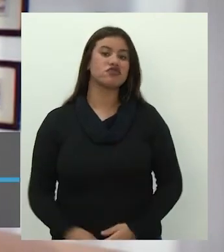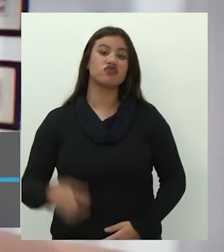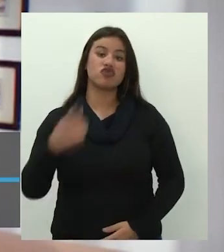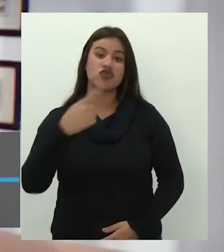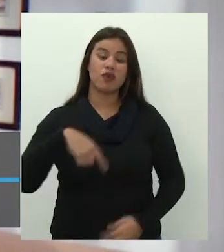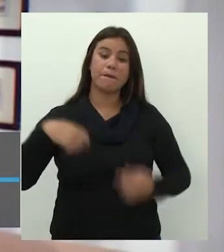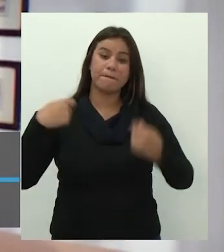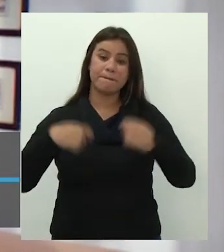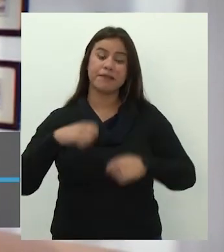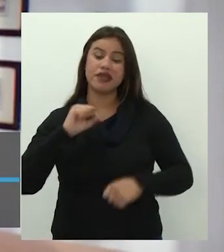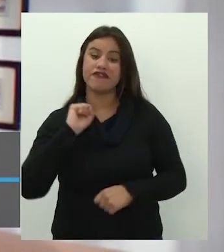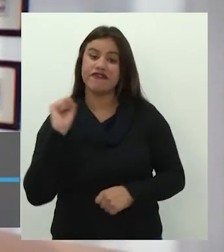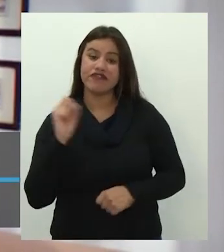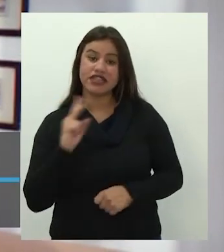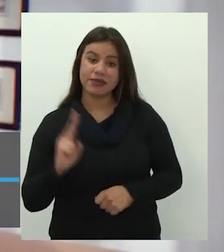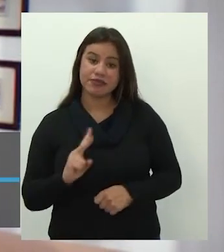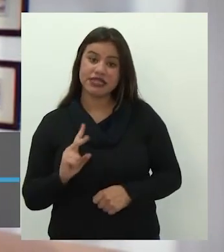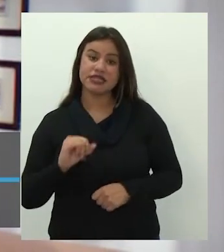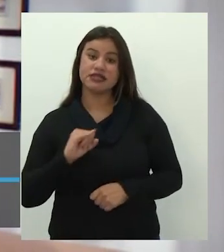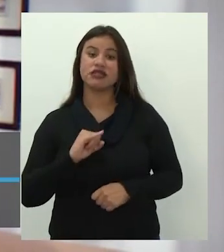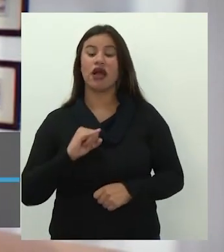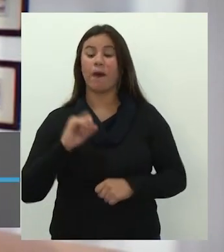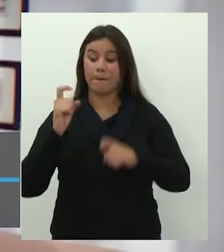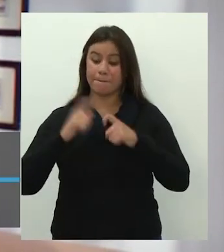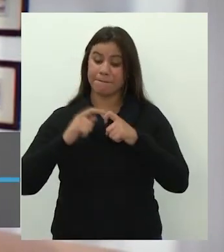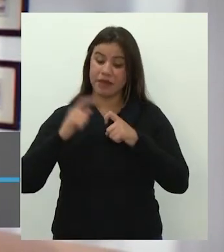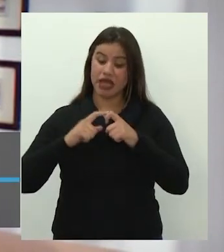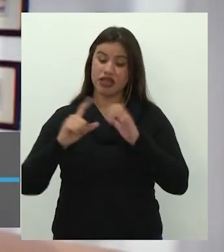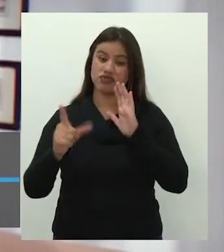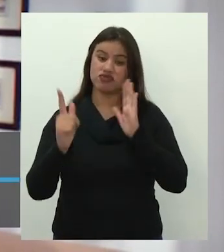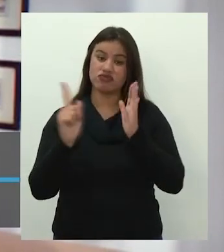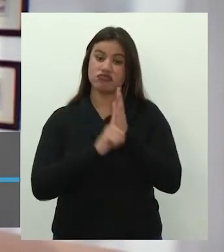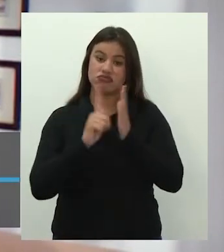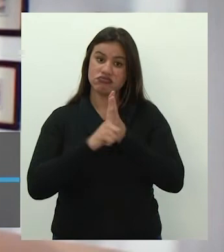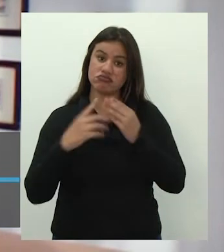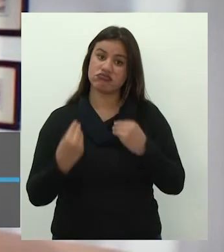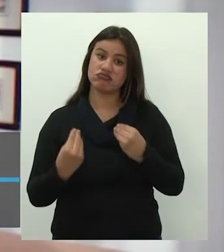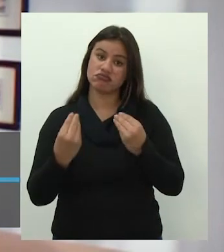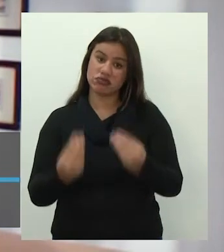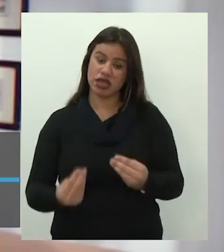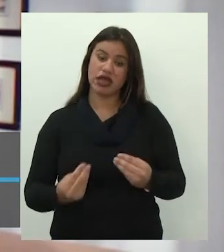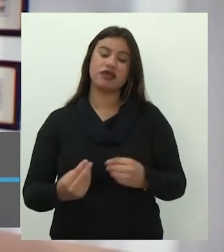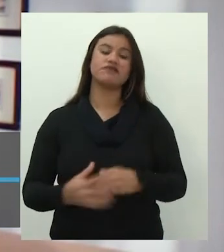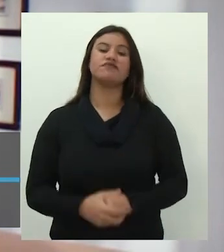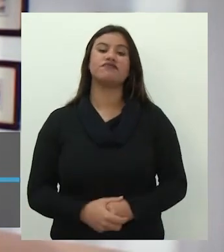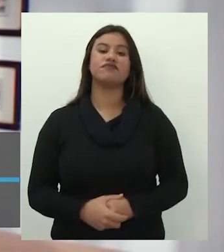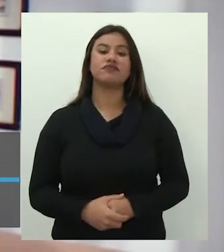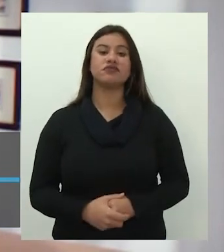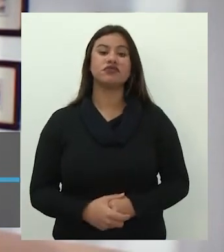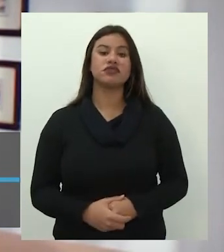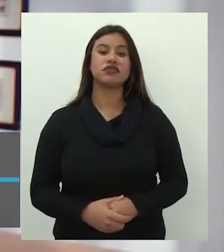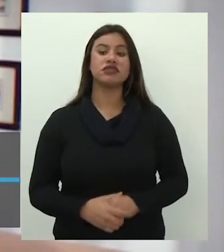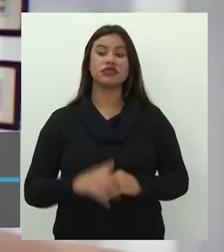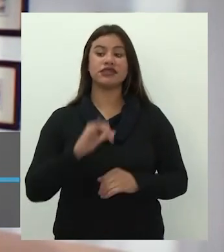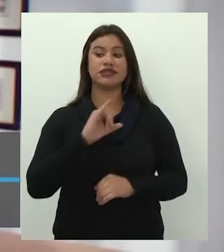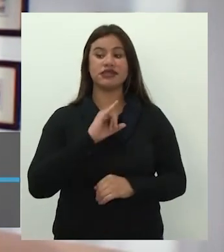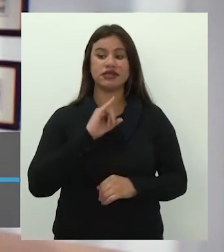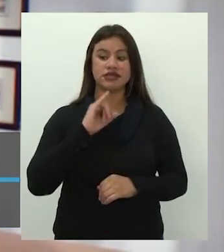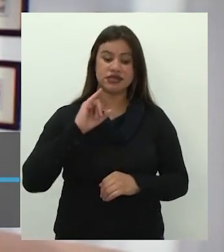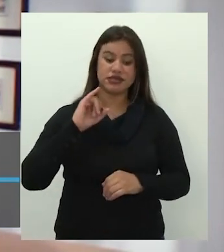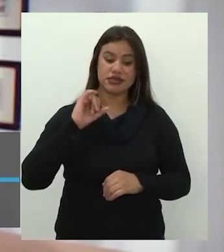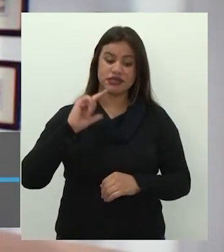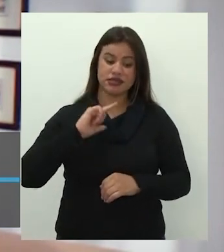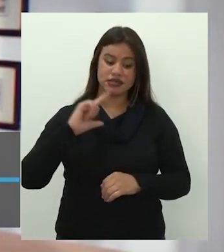vitaminas sob prescrição médica e quando tivermos uma deficiência